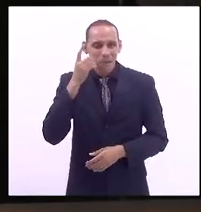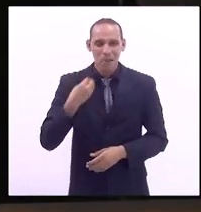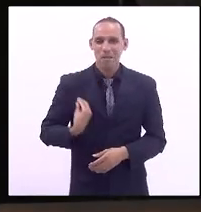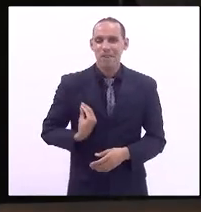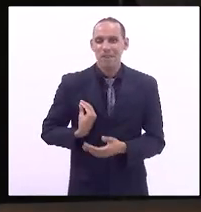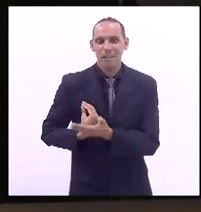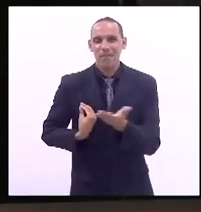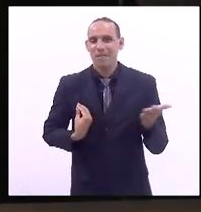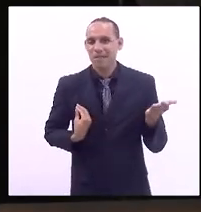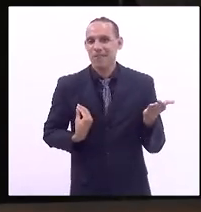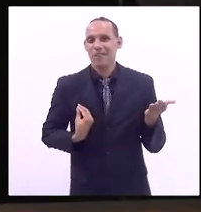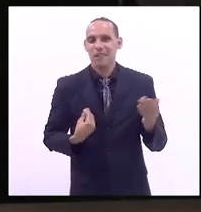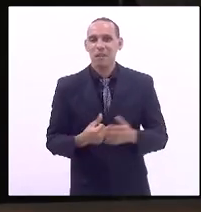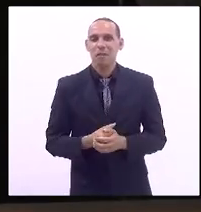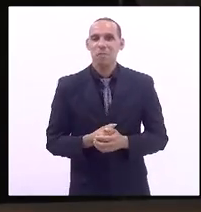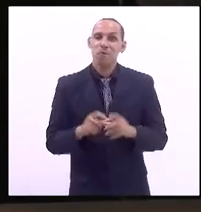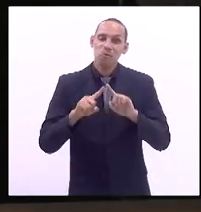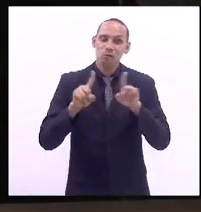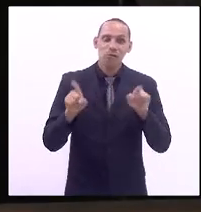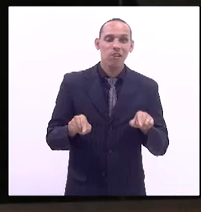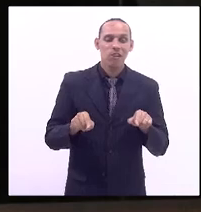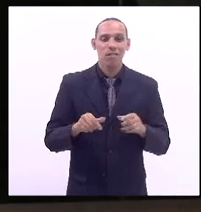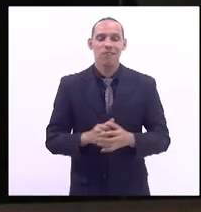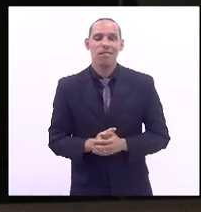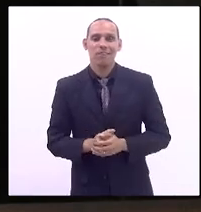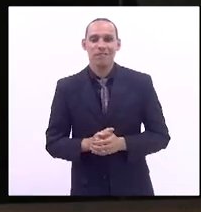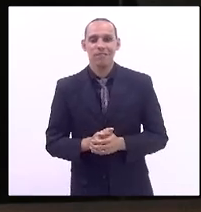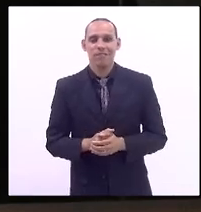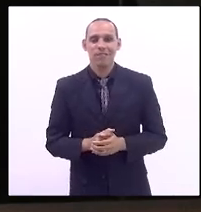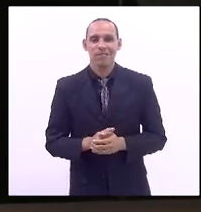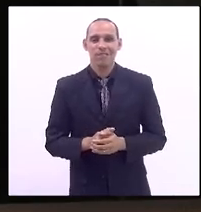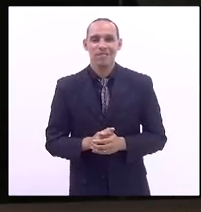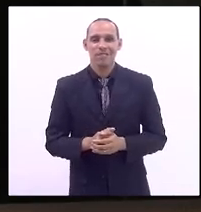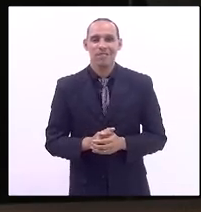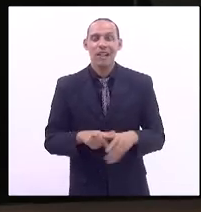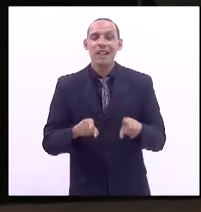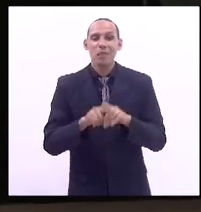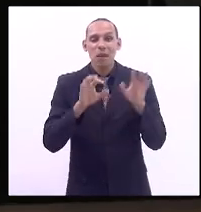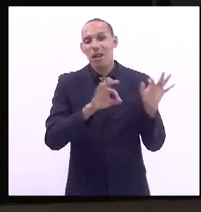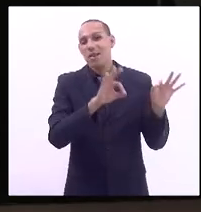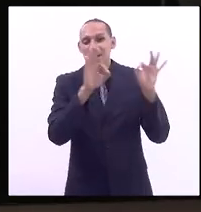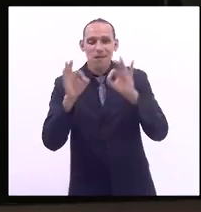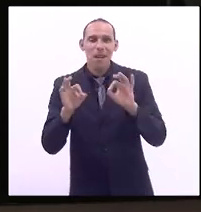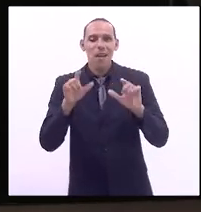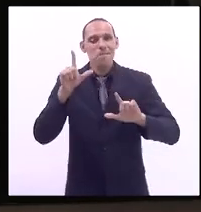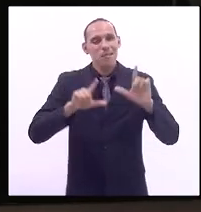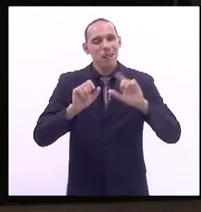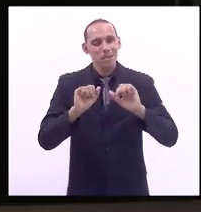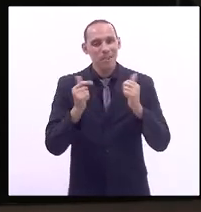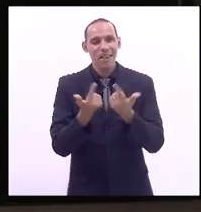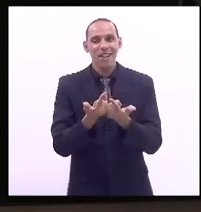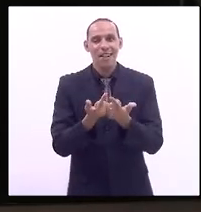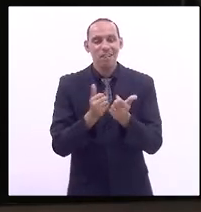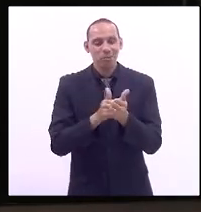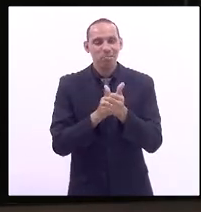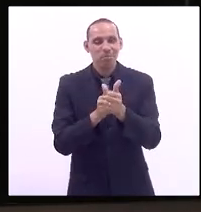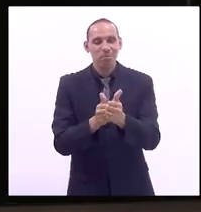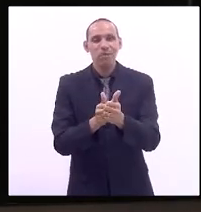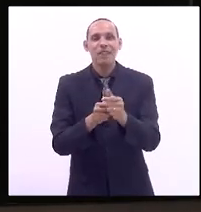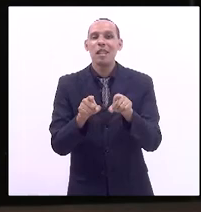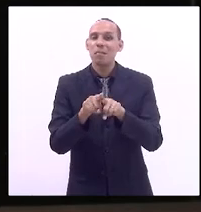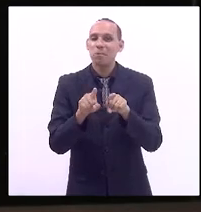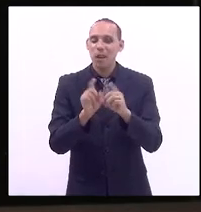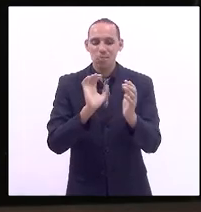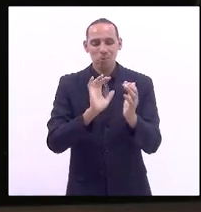os deputados prazer servidores aqueles que nos assiste pela TV alerj Aquele que nos acompanham